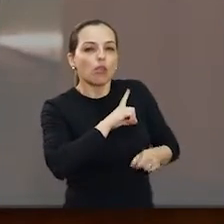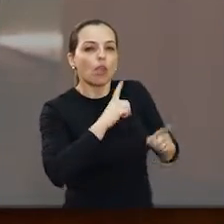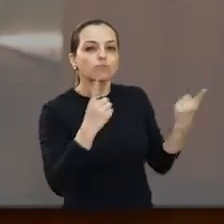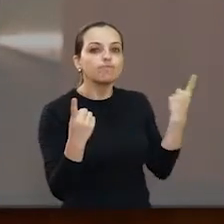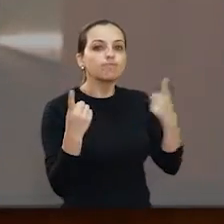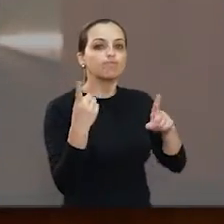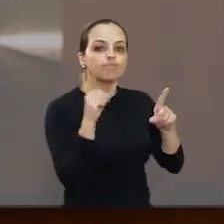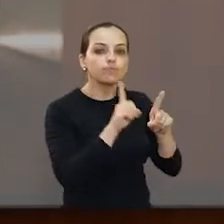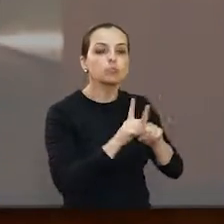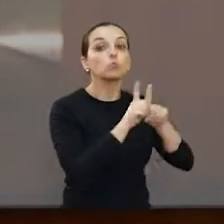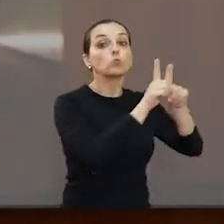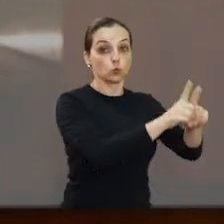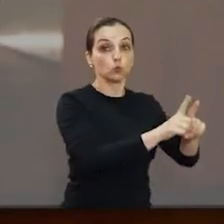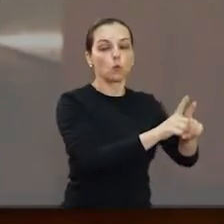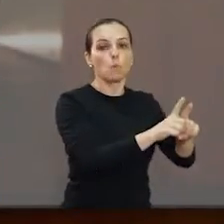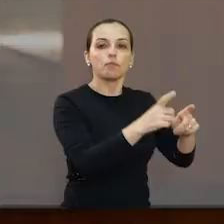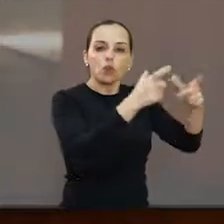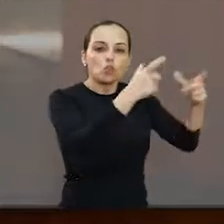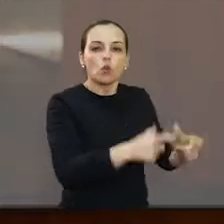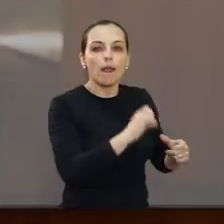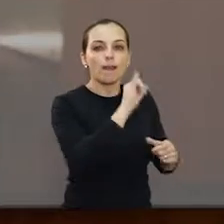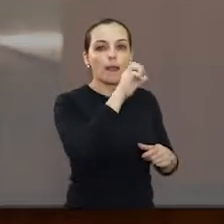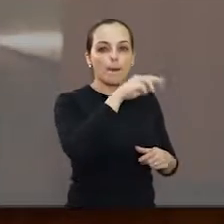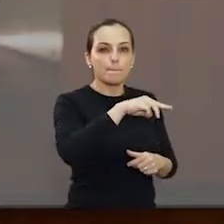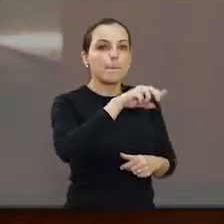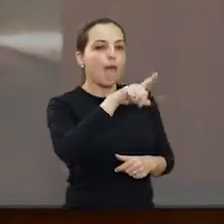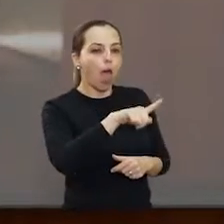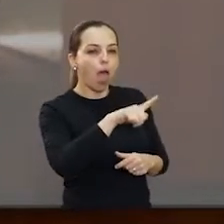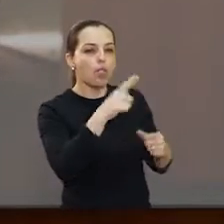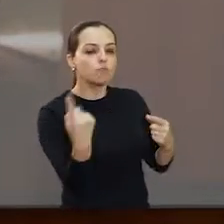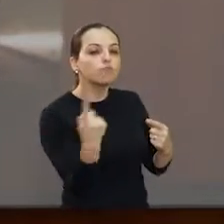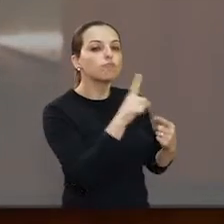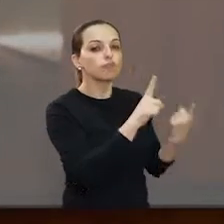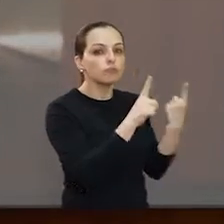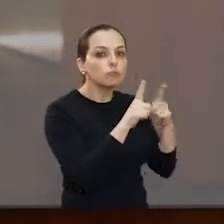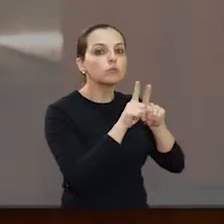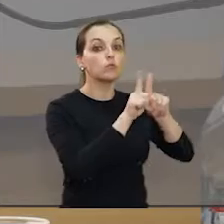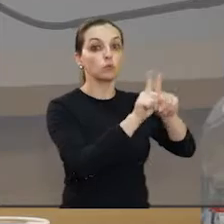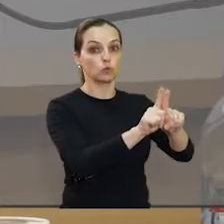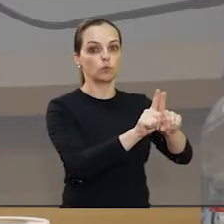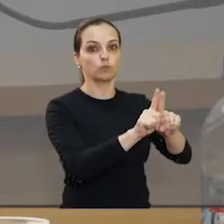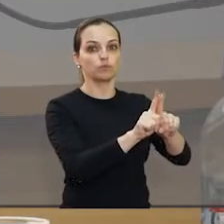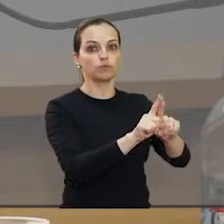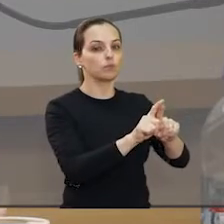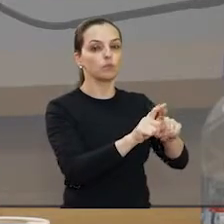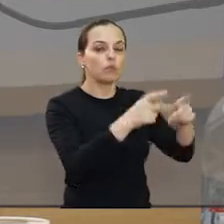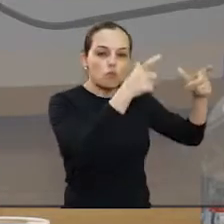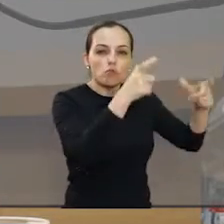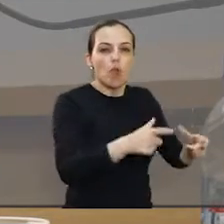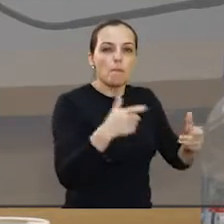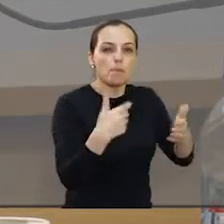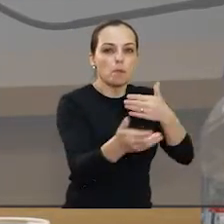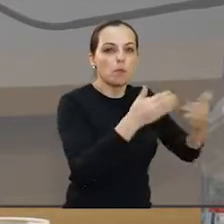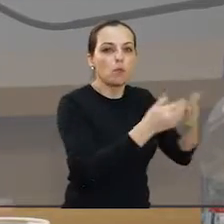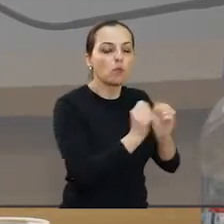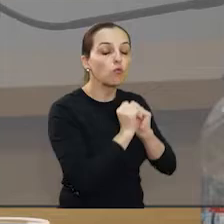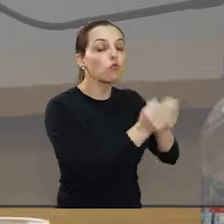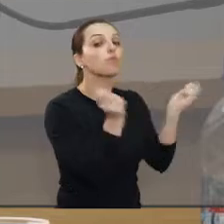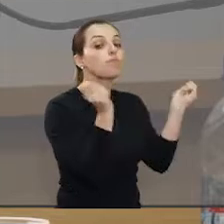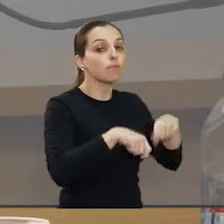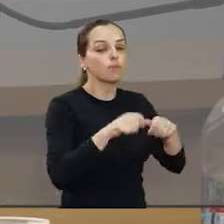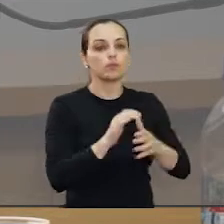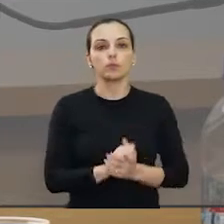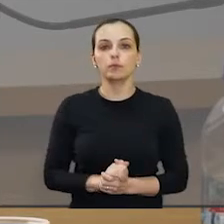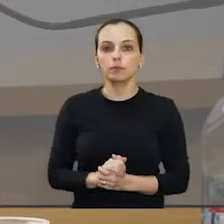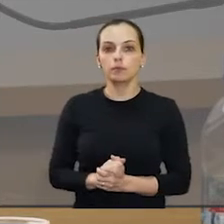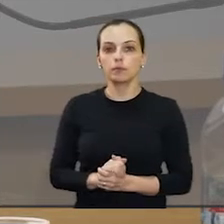acompanhamento, mesmo no IML, nos locais onde ela precise ir, a gente vai fazer esse acompanhamento. Como você avalia a situação